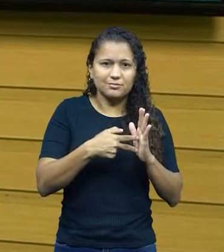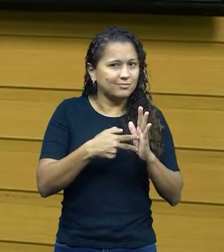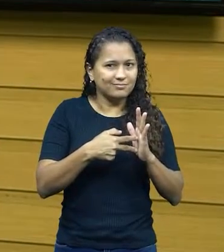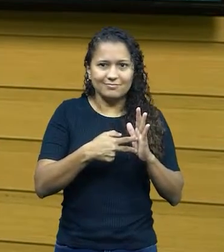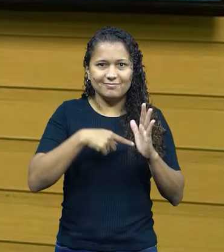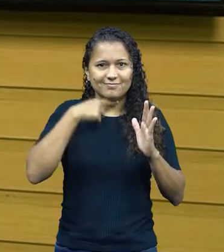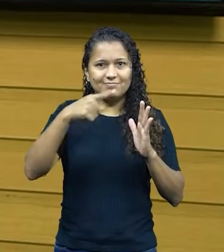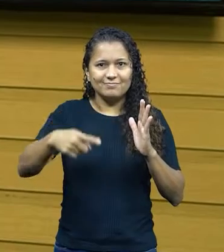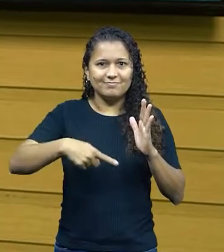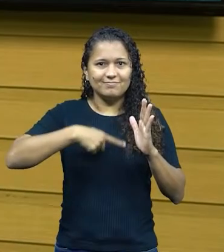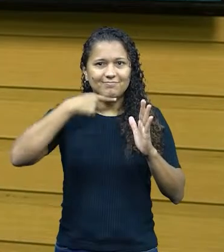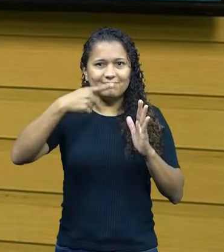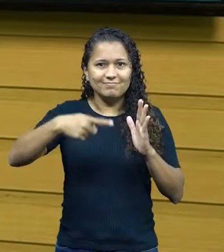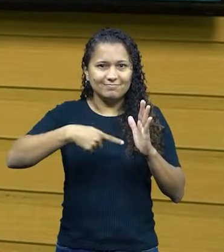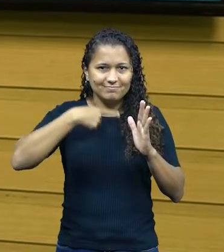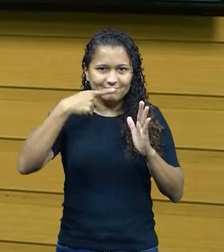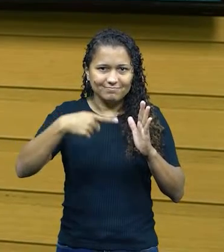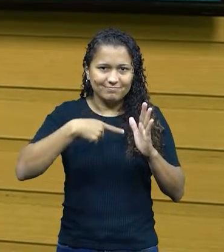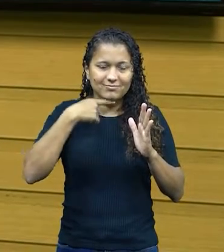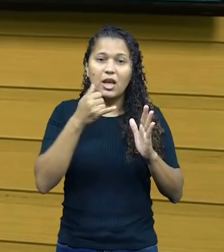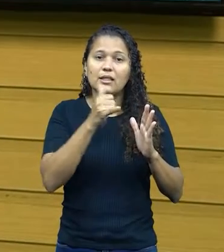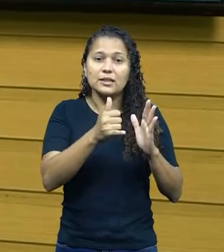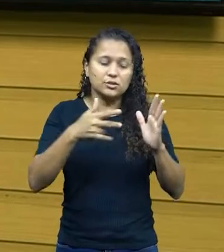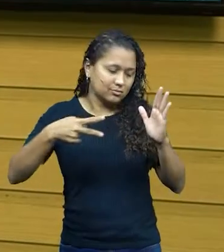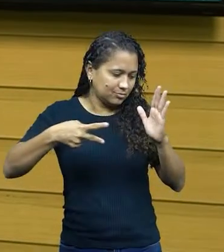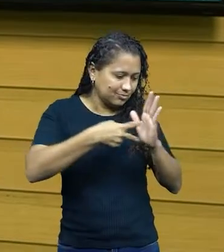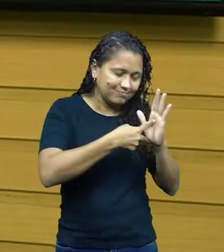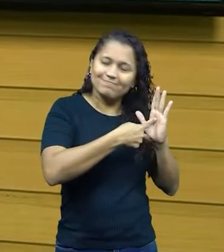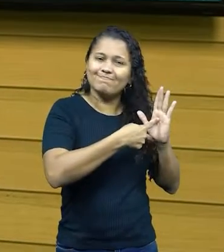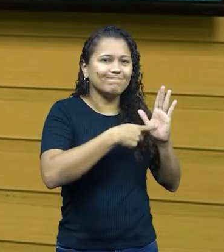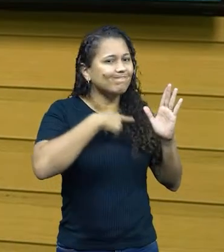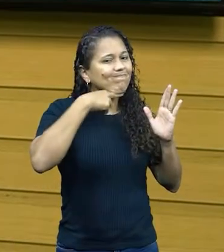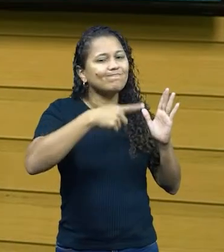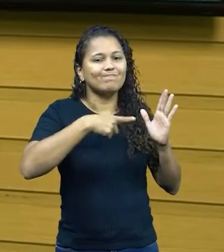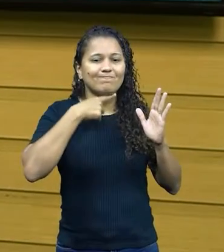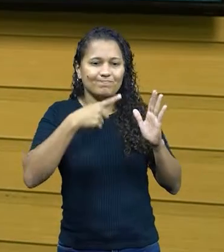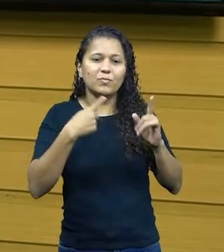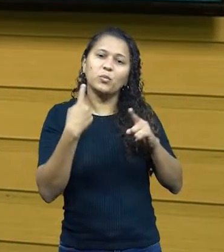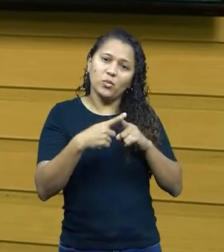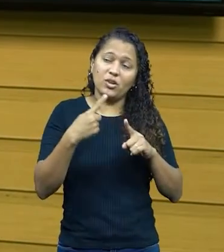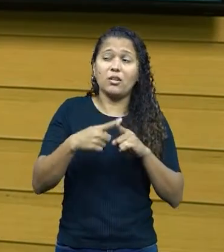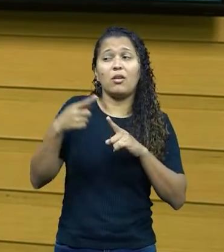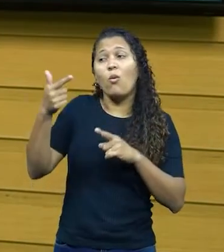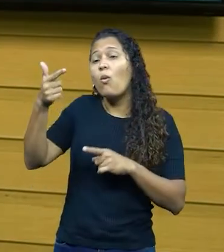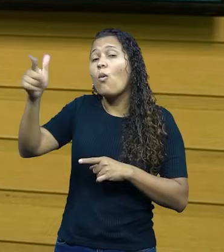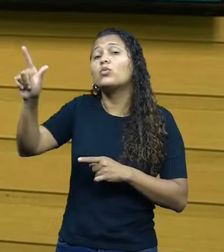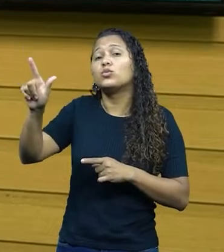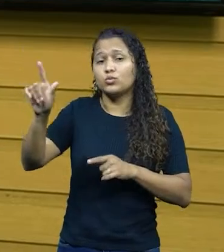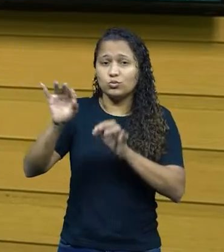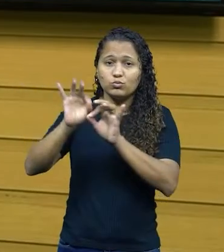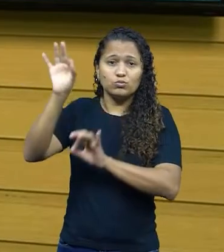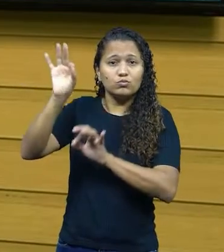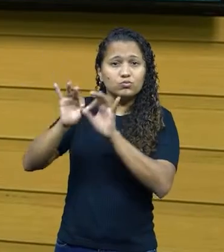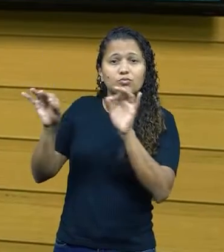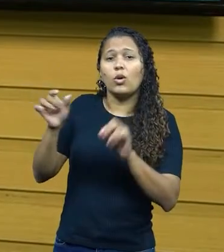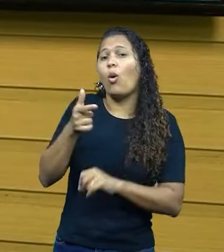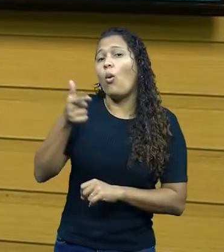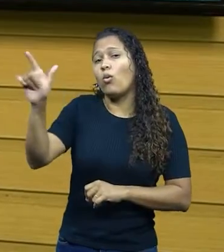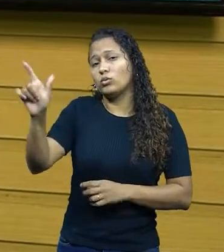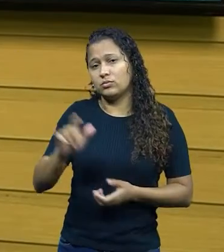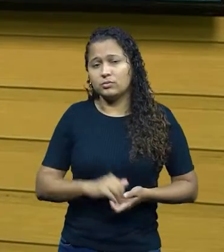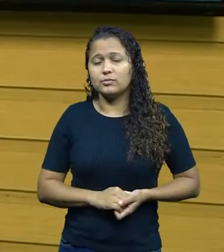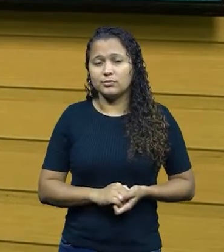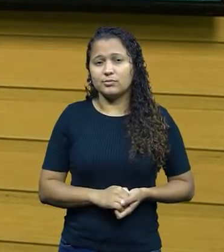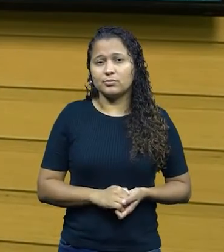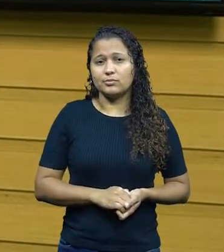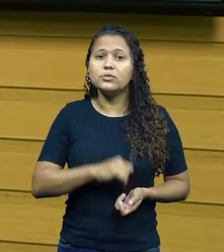iria entrar na nossa, não iria acoplar, porque ele faria com a sua medida, né? Se